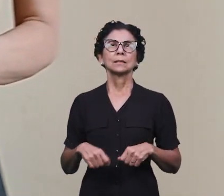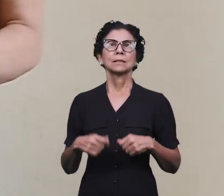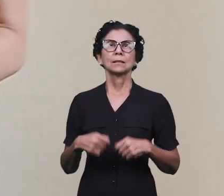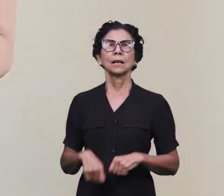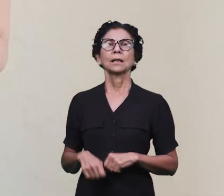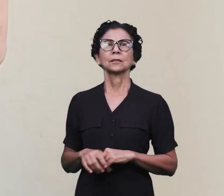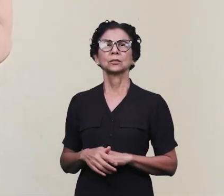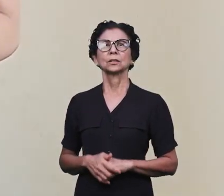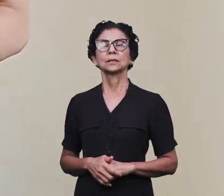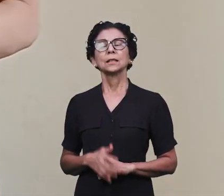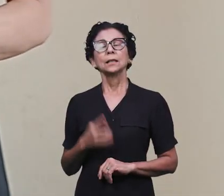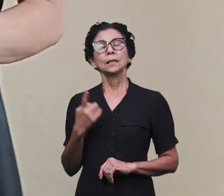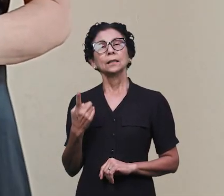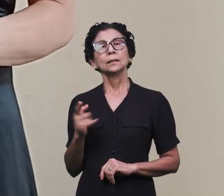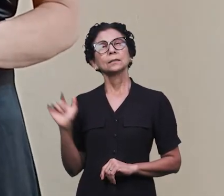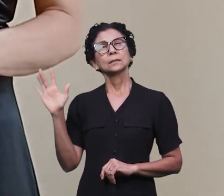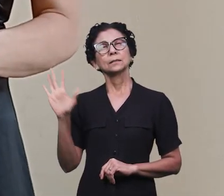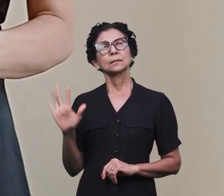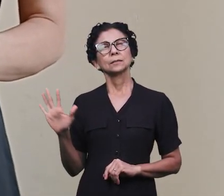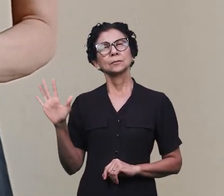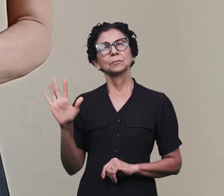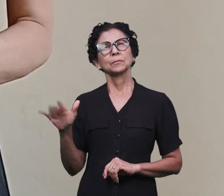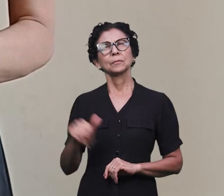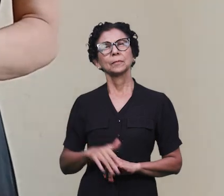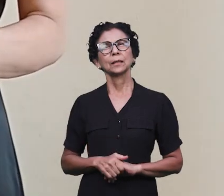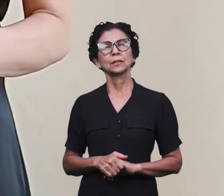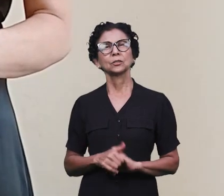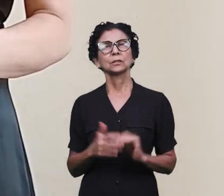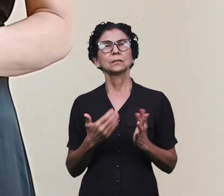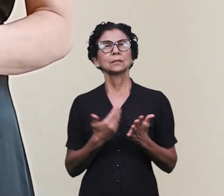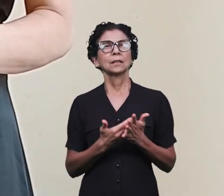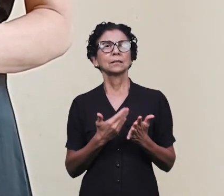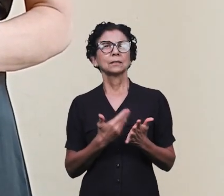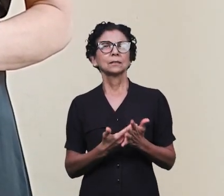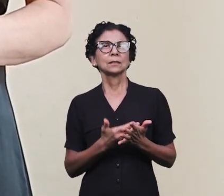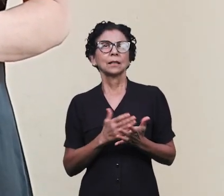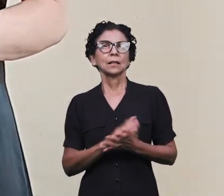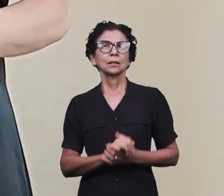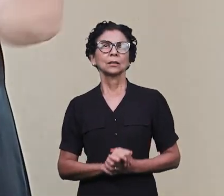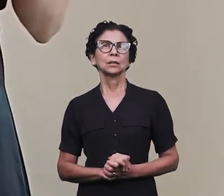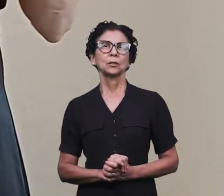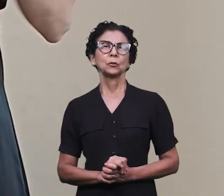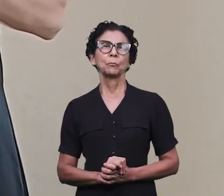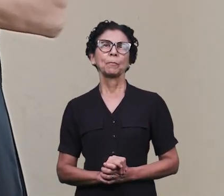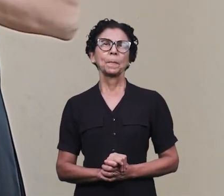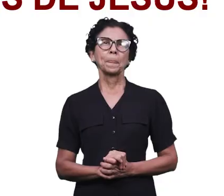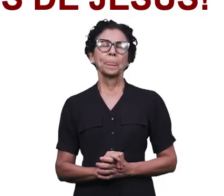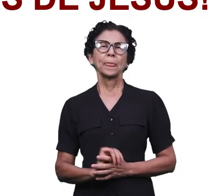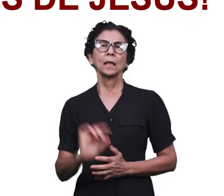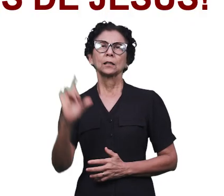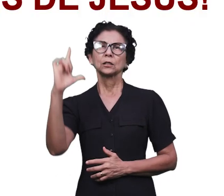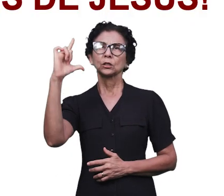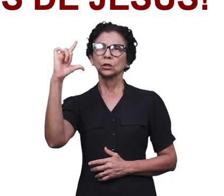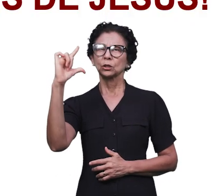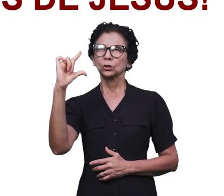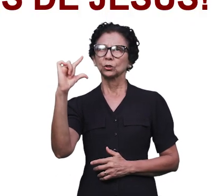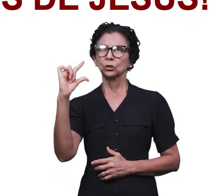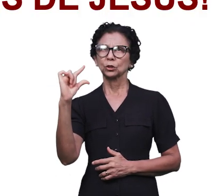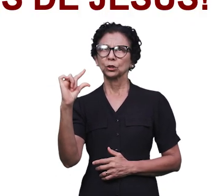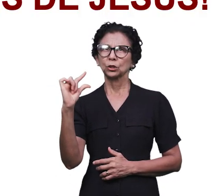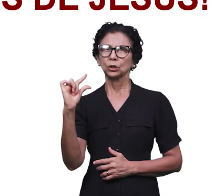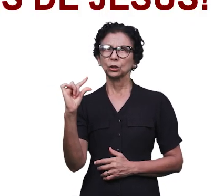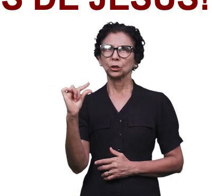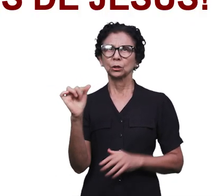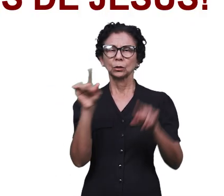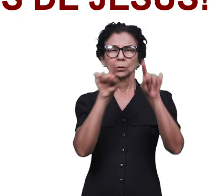ponto, da aula adaptada é que nós tiramos o fundo amarelo e diminuímos o estímulo, tá?